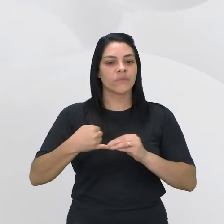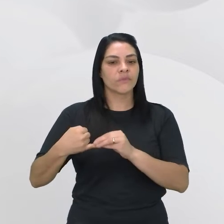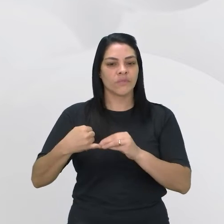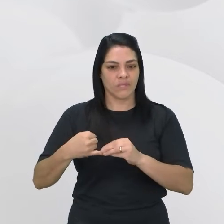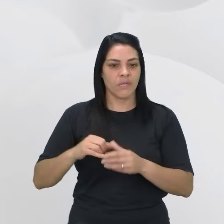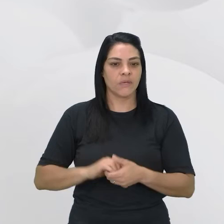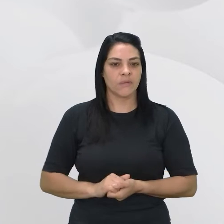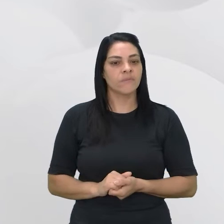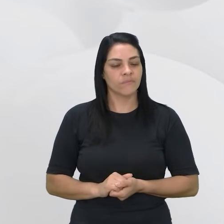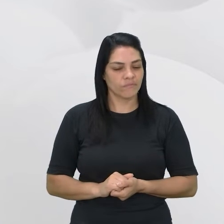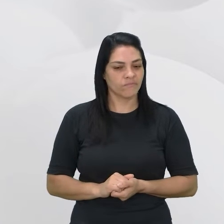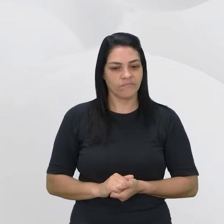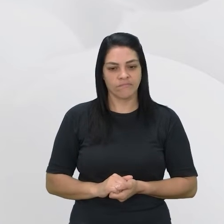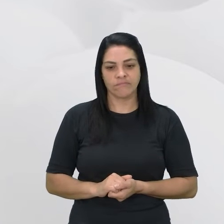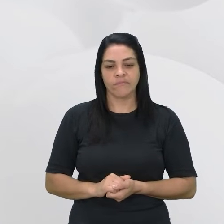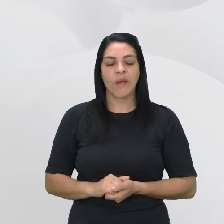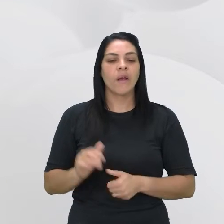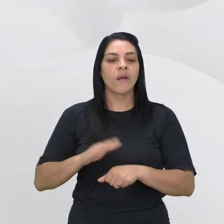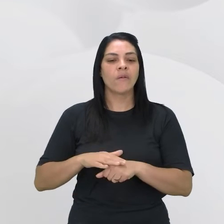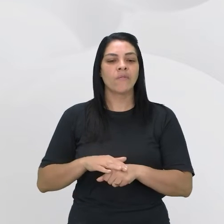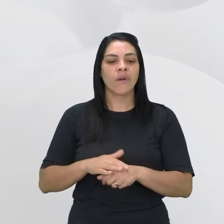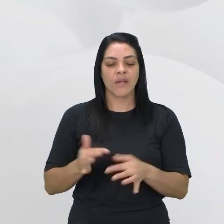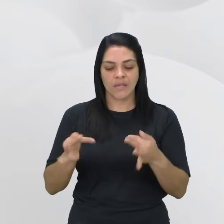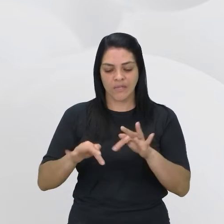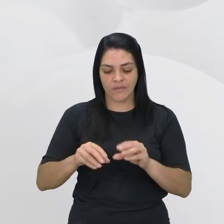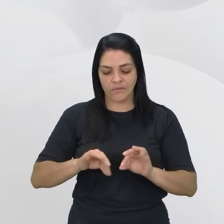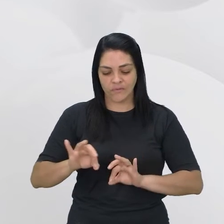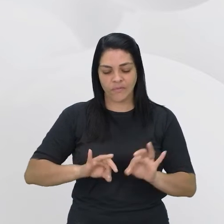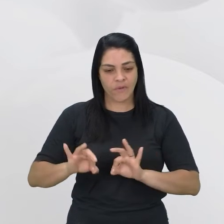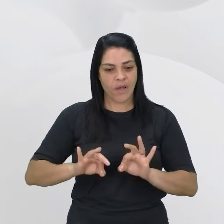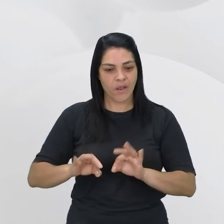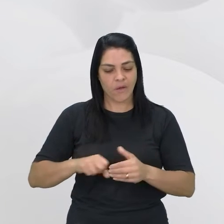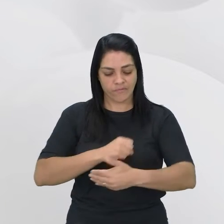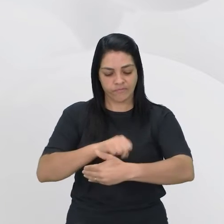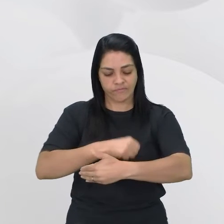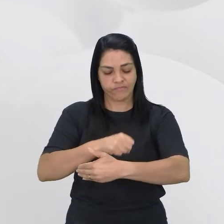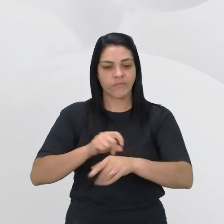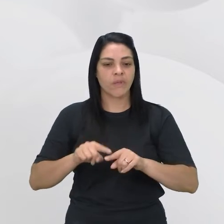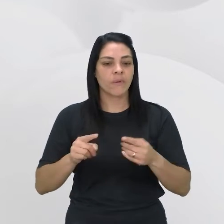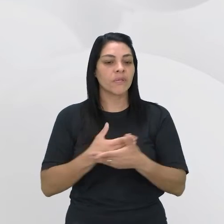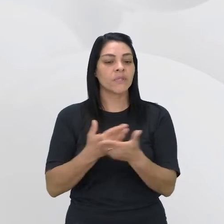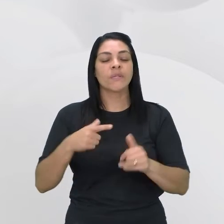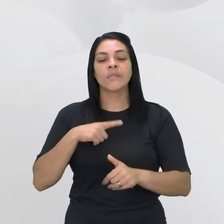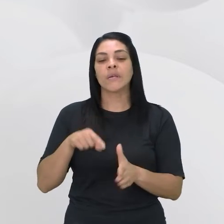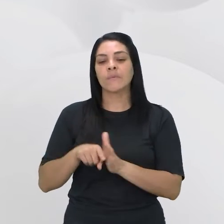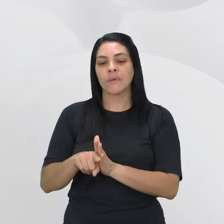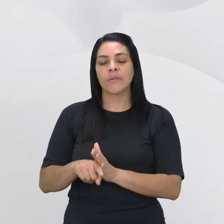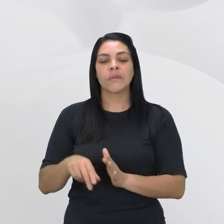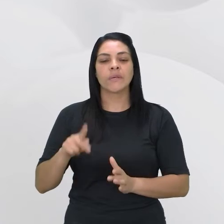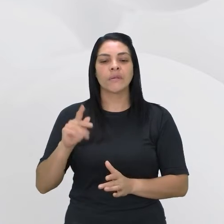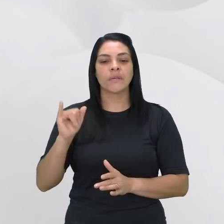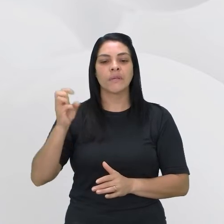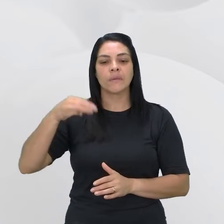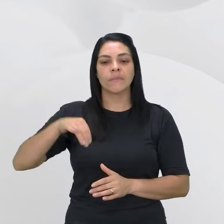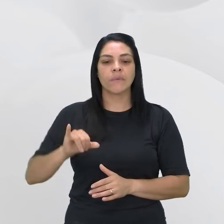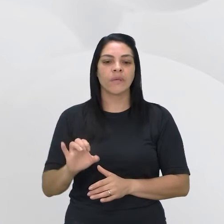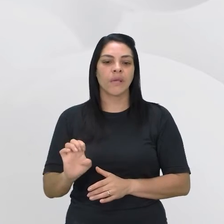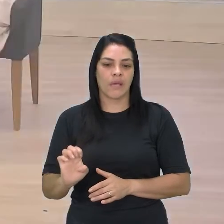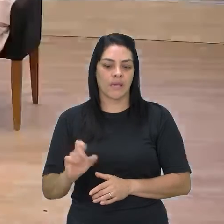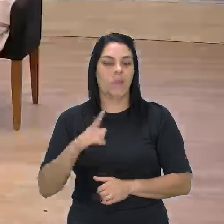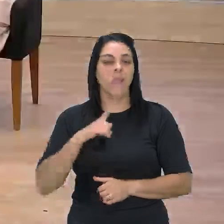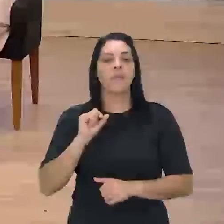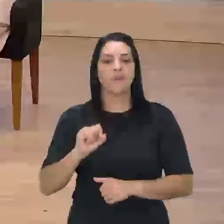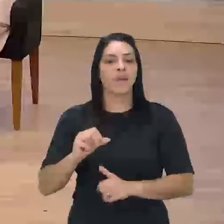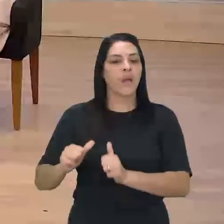é muito apreciado, faz farofa e tudo mais, né? Gabriela, a gente tem mais uma perguntinha aqui, ó, da Kimie. Boa.